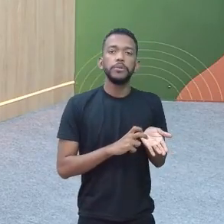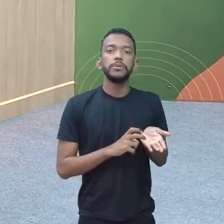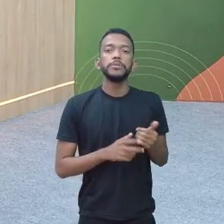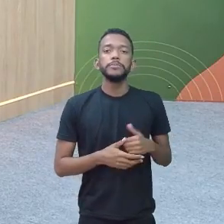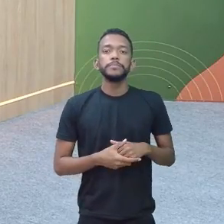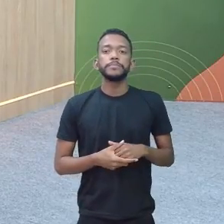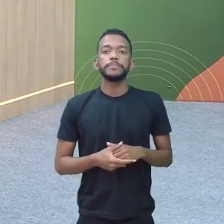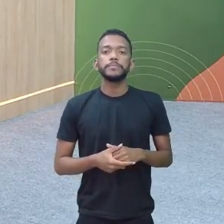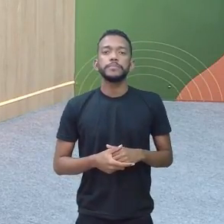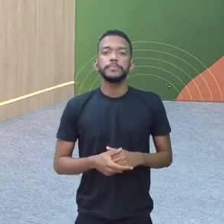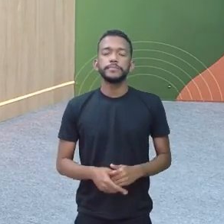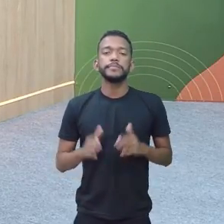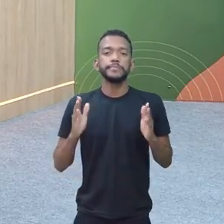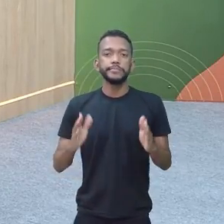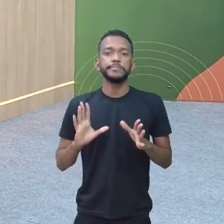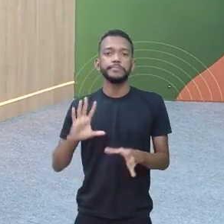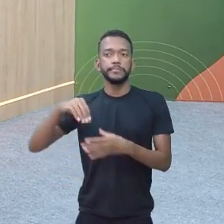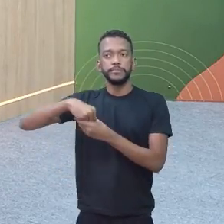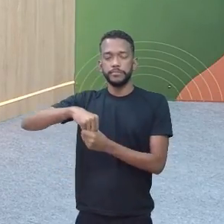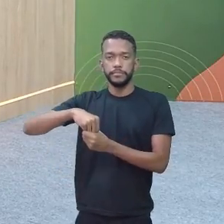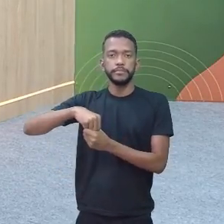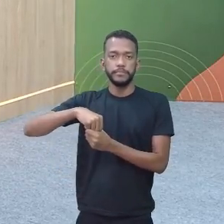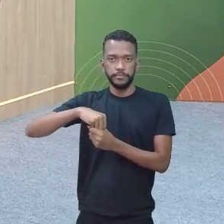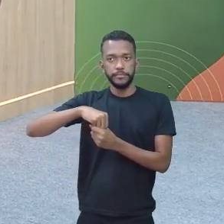ela não é potencializada no nosso texto.